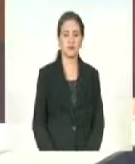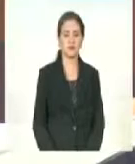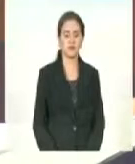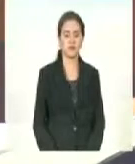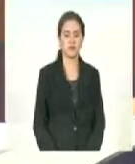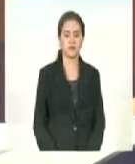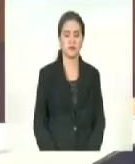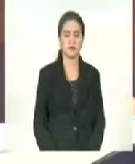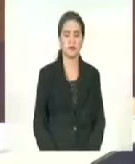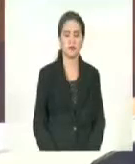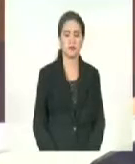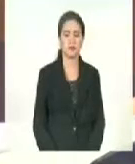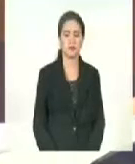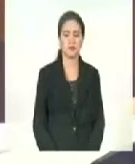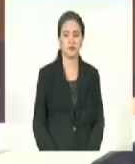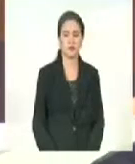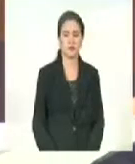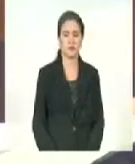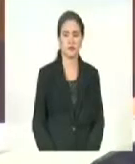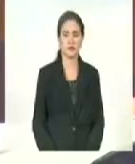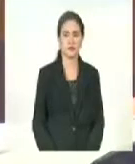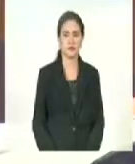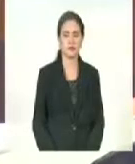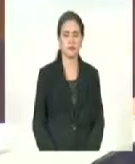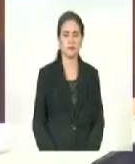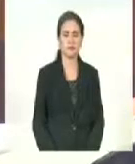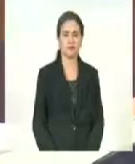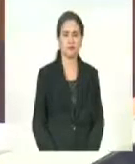Ele fala de 800 e...